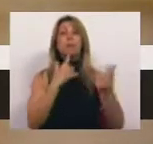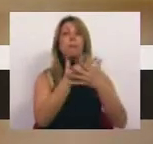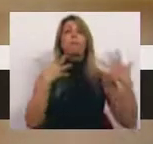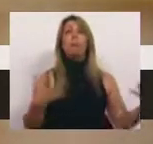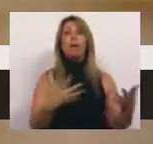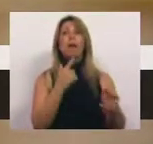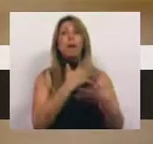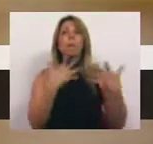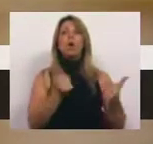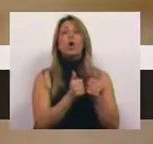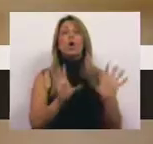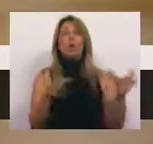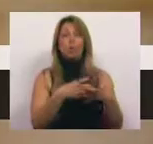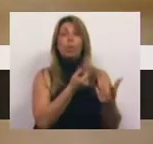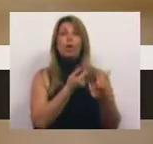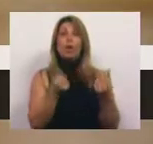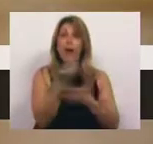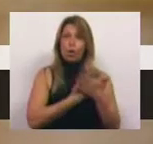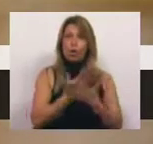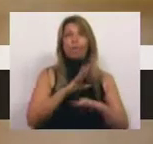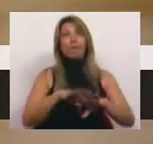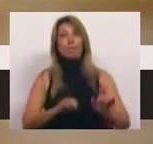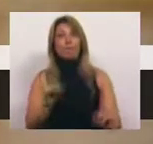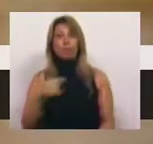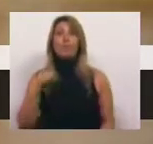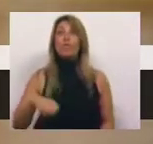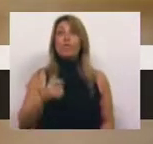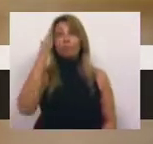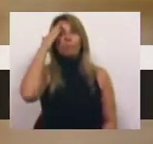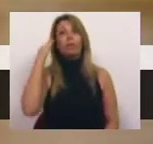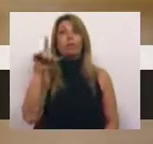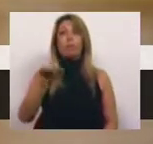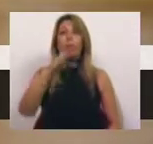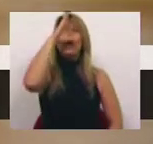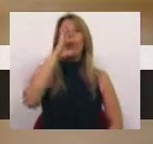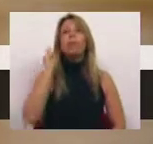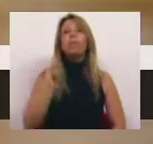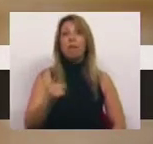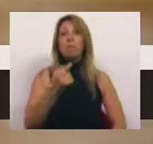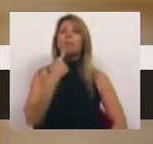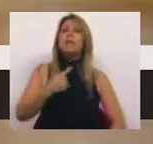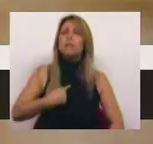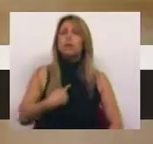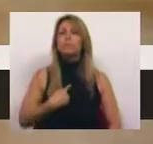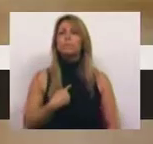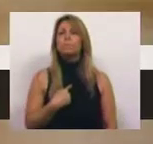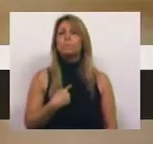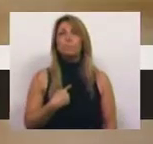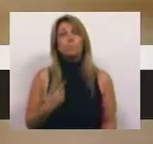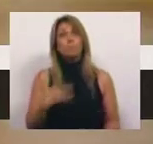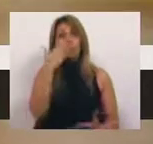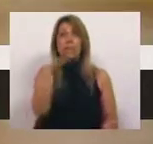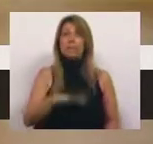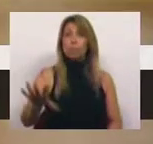grupos económicos. E é também por isso que os verdes acham que o Governo deve dizer-nos se esta situação